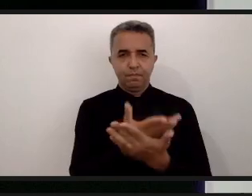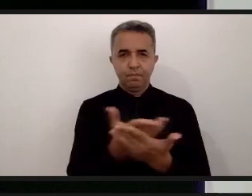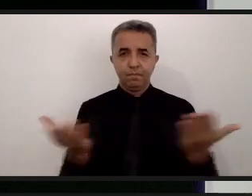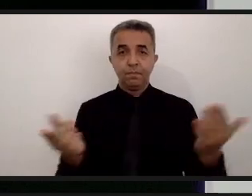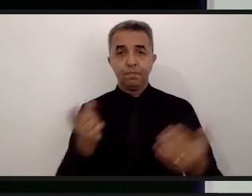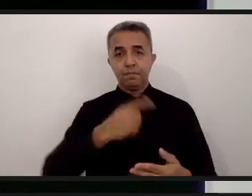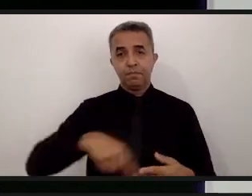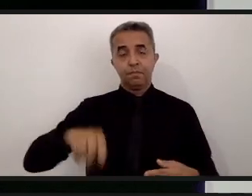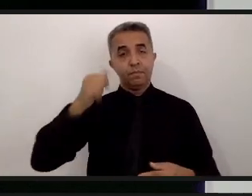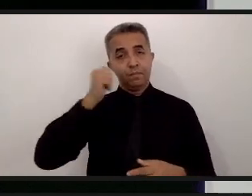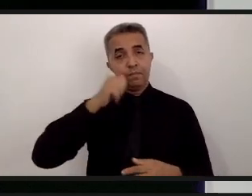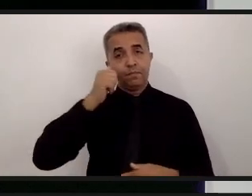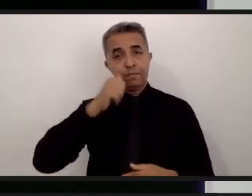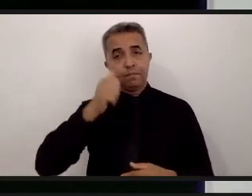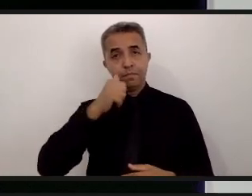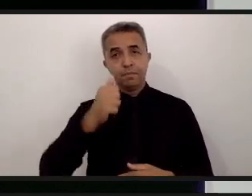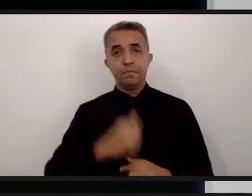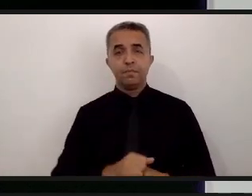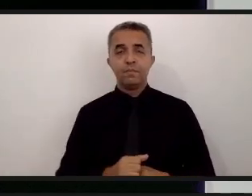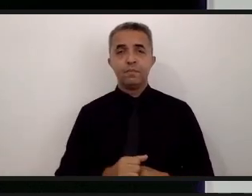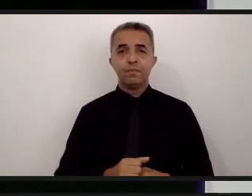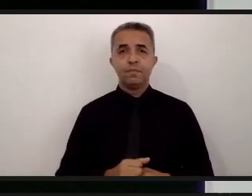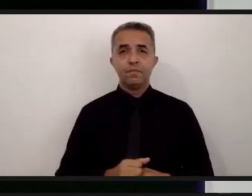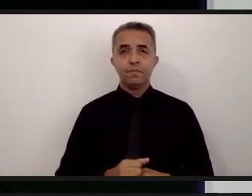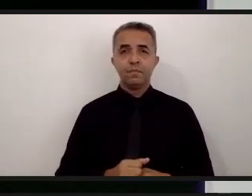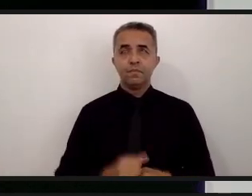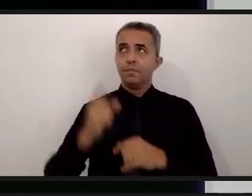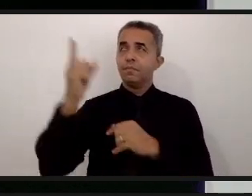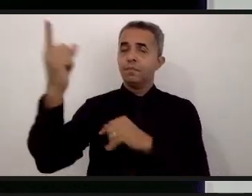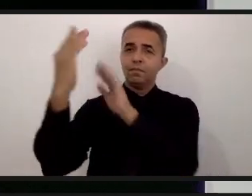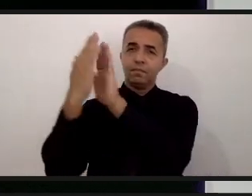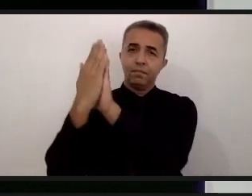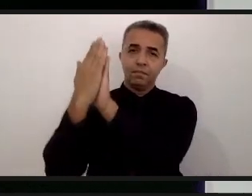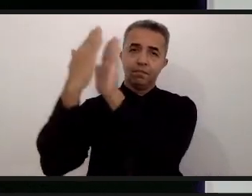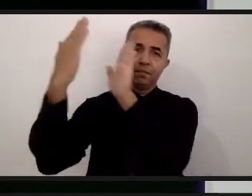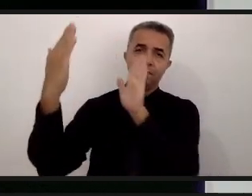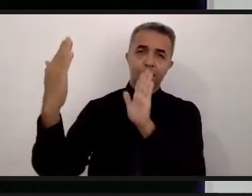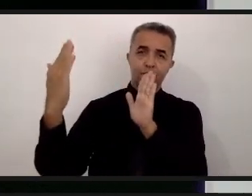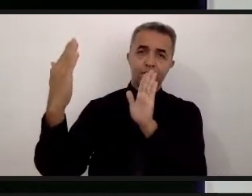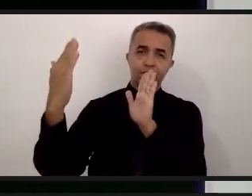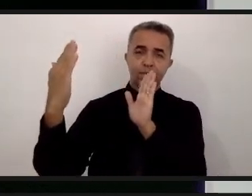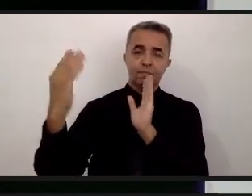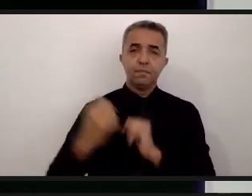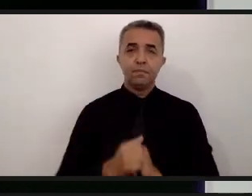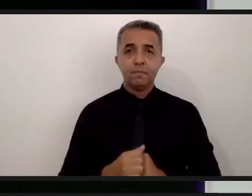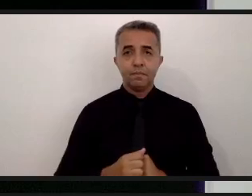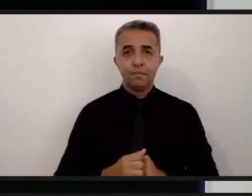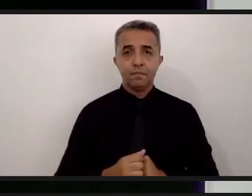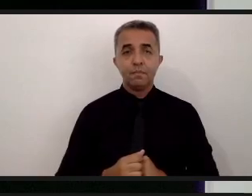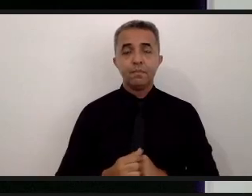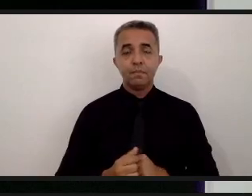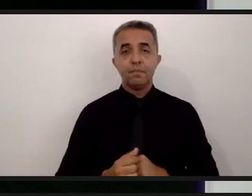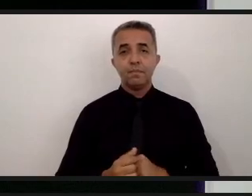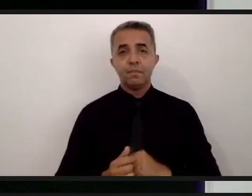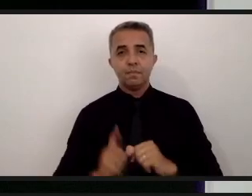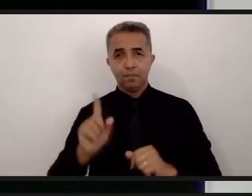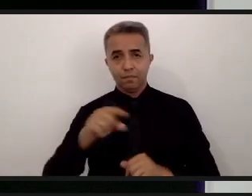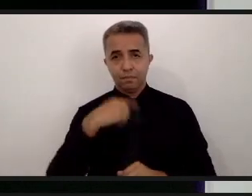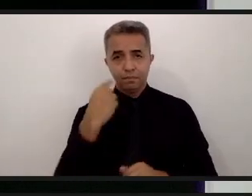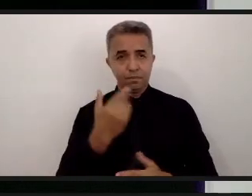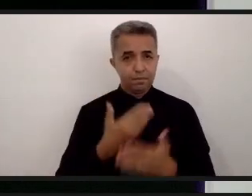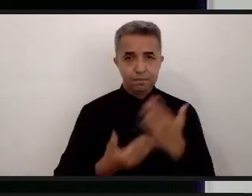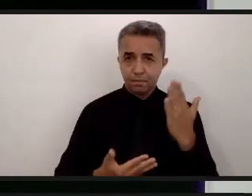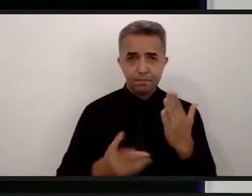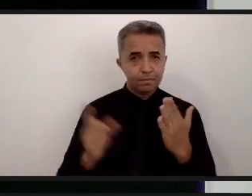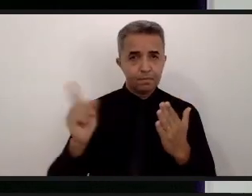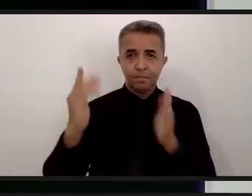mulheres, femininas, feitas à imagem e semelhança do Criador. E isso ninguém pode tirar de nós. Então, a gente não